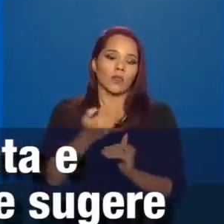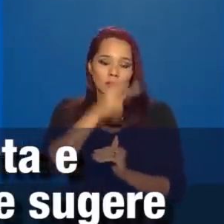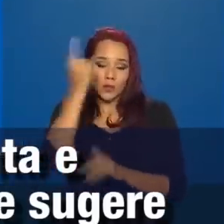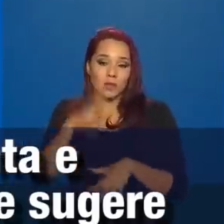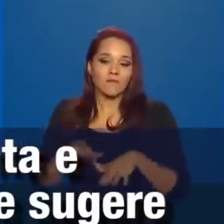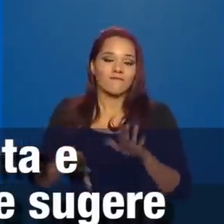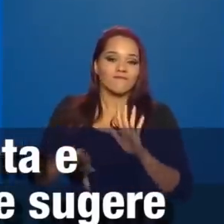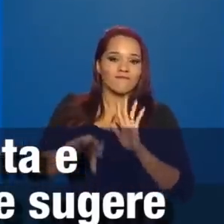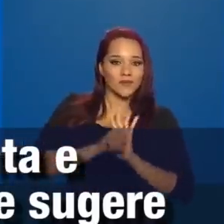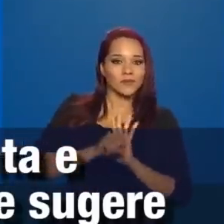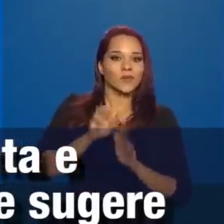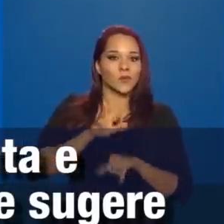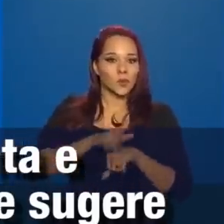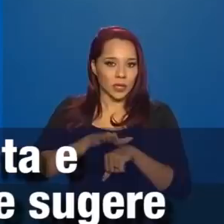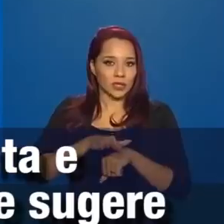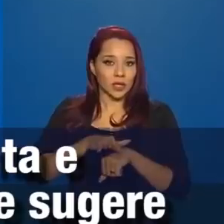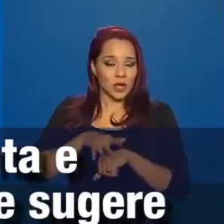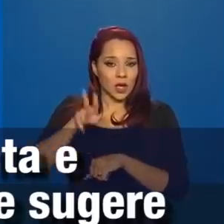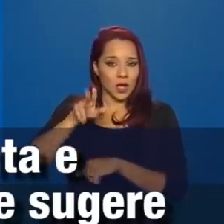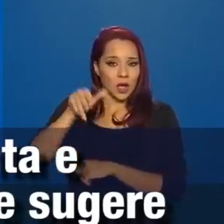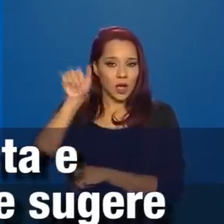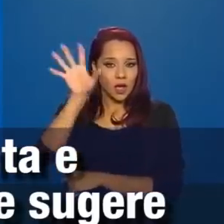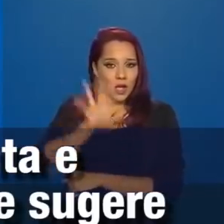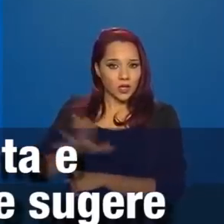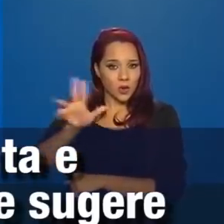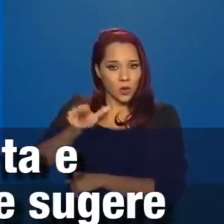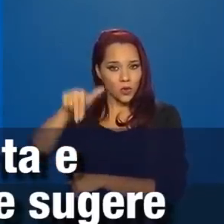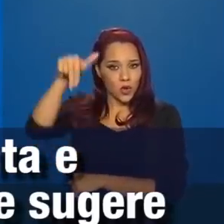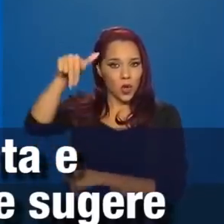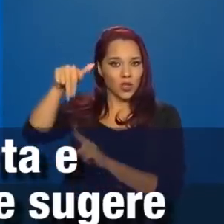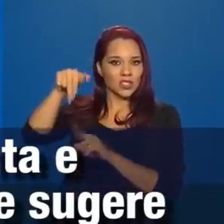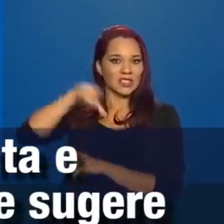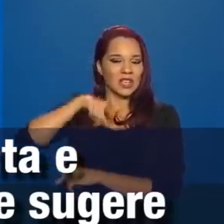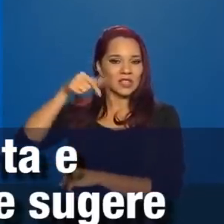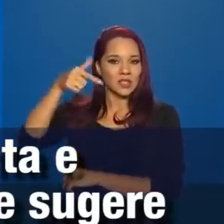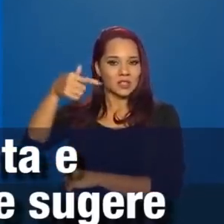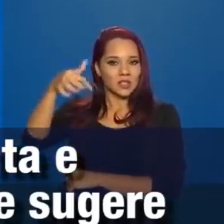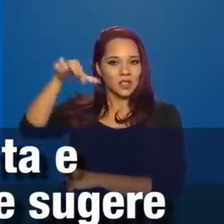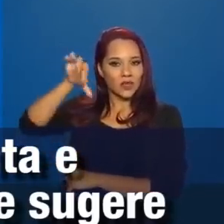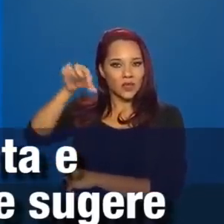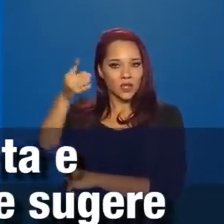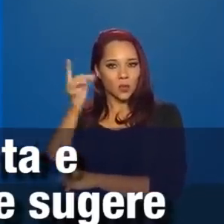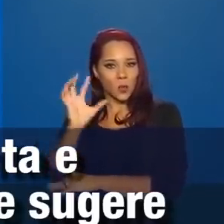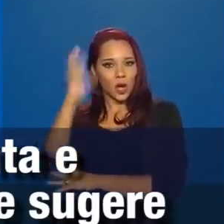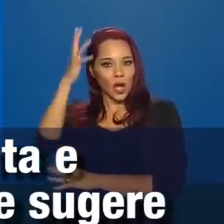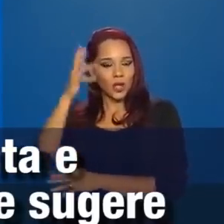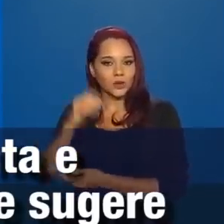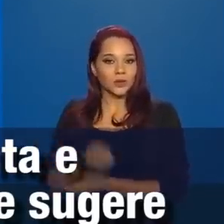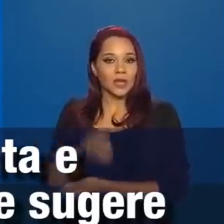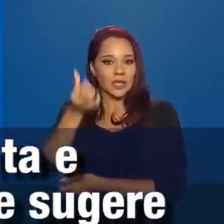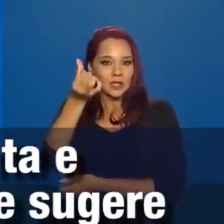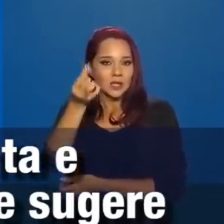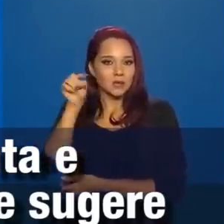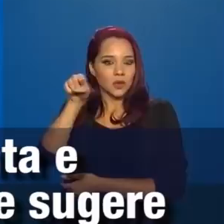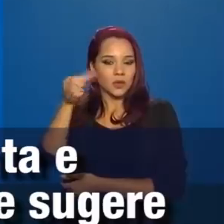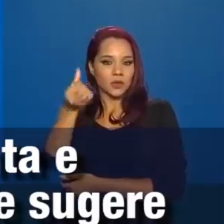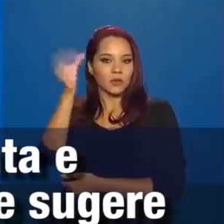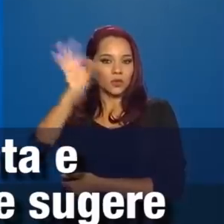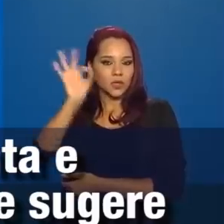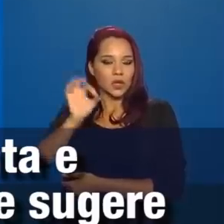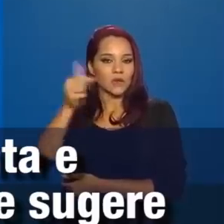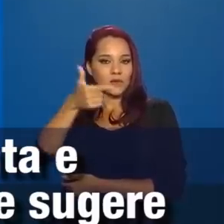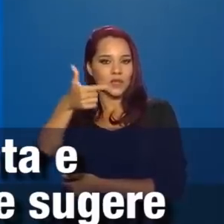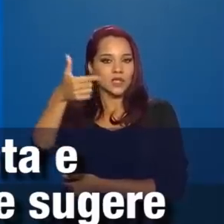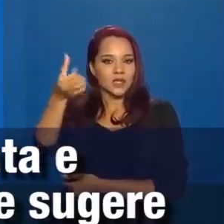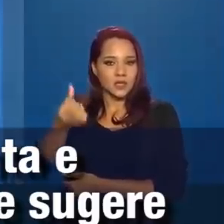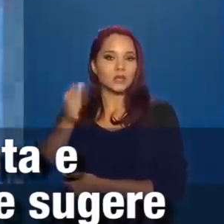pegaram a doença. A região norte, ela está com 791 casos, 6,6%,